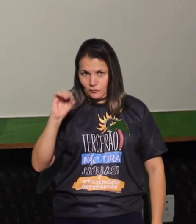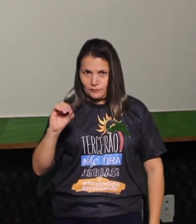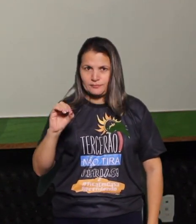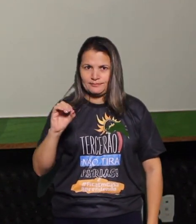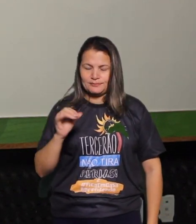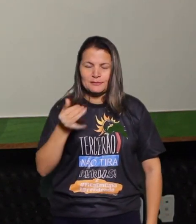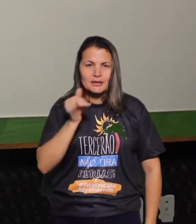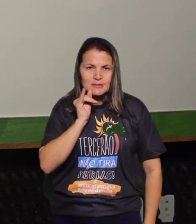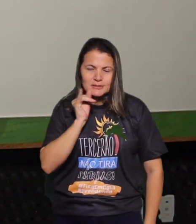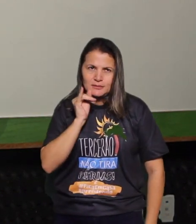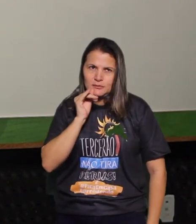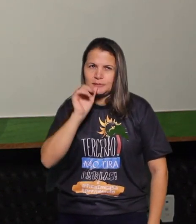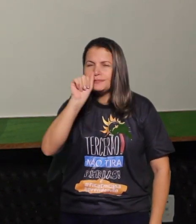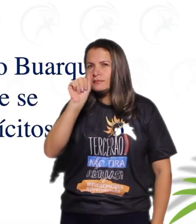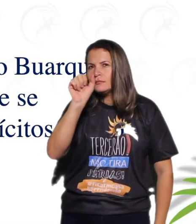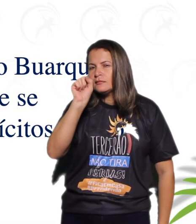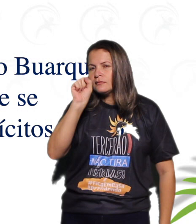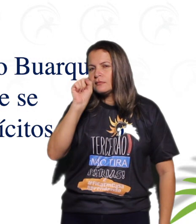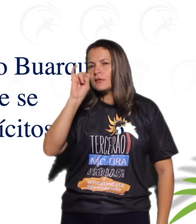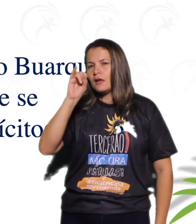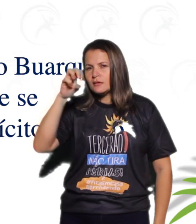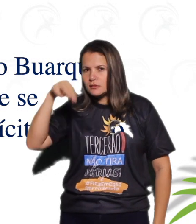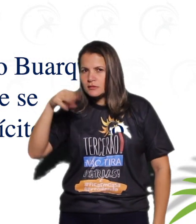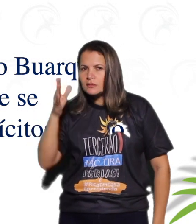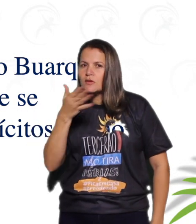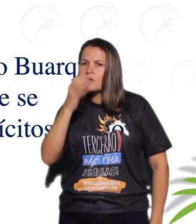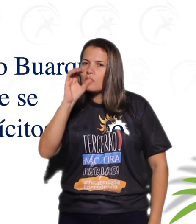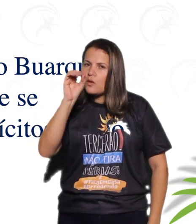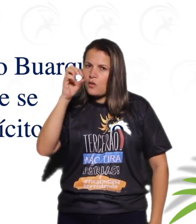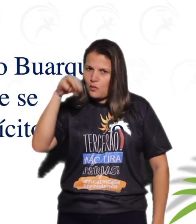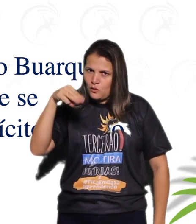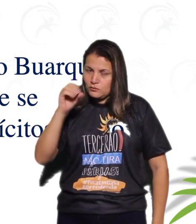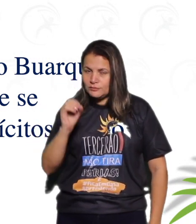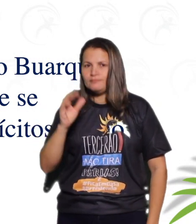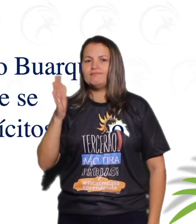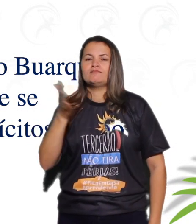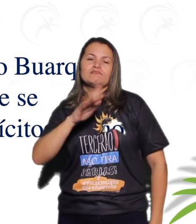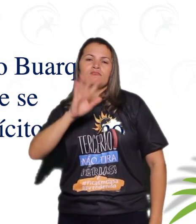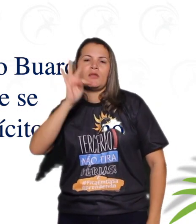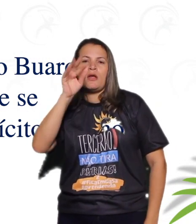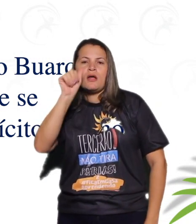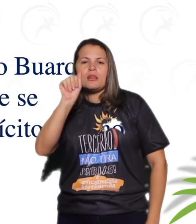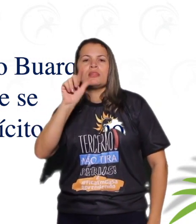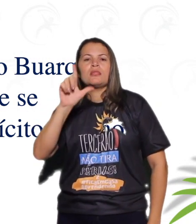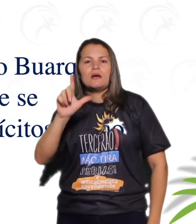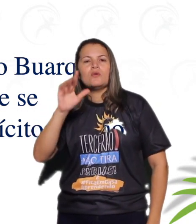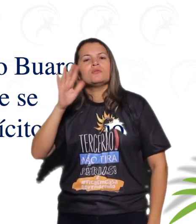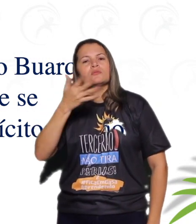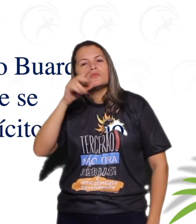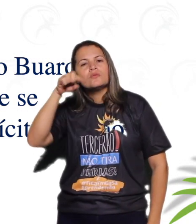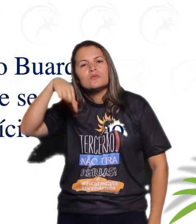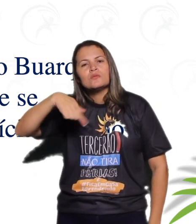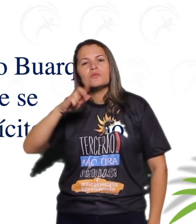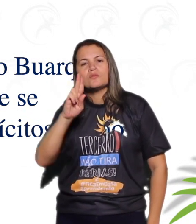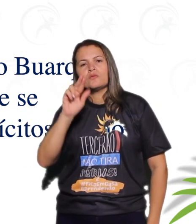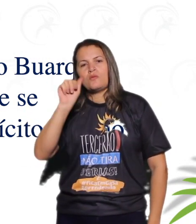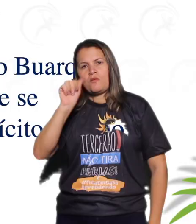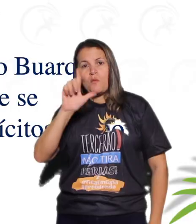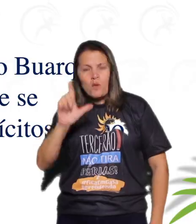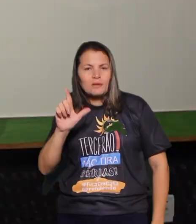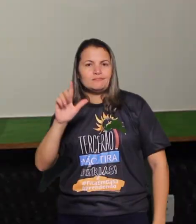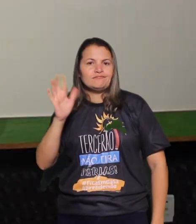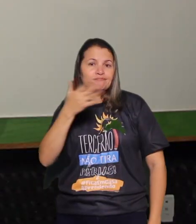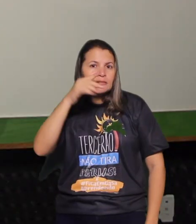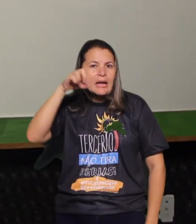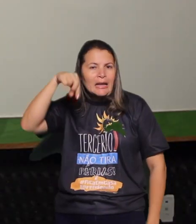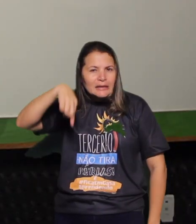expressões, as locuções, tipo assim como, tal qual, que